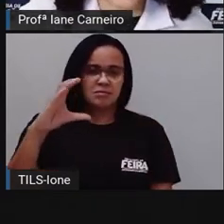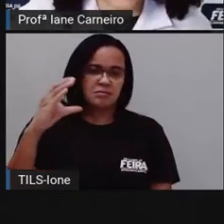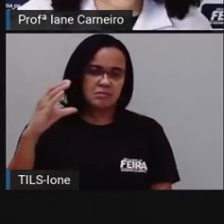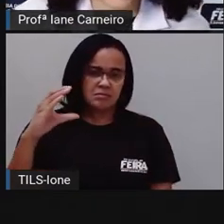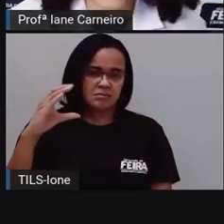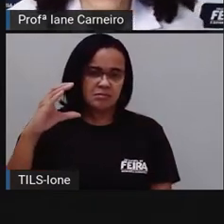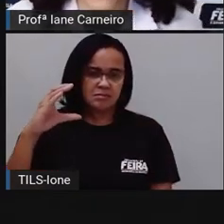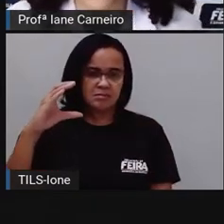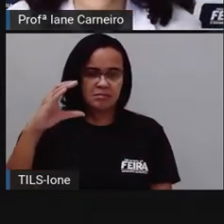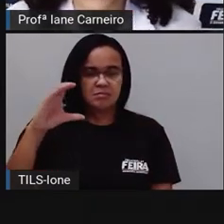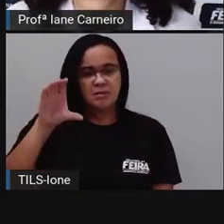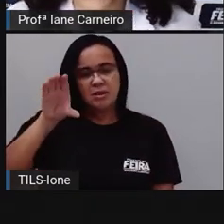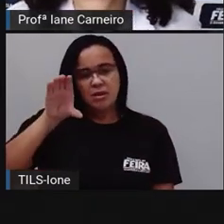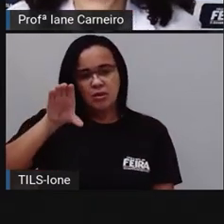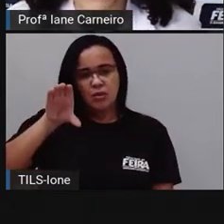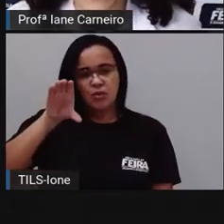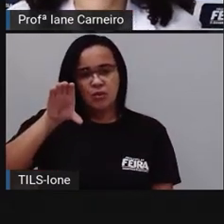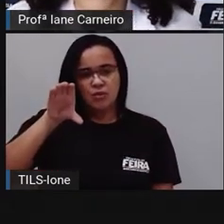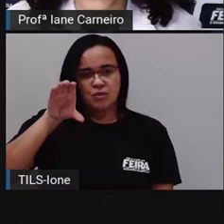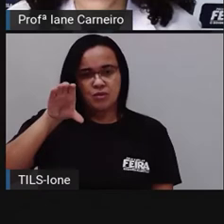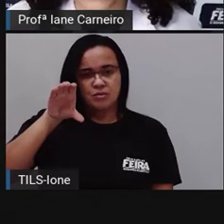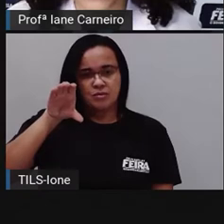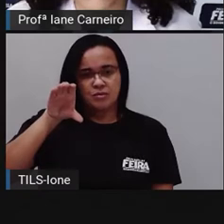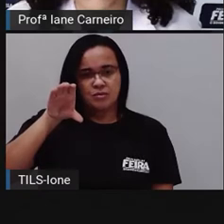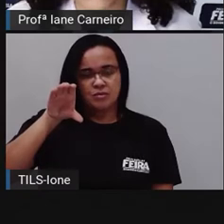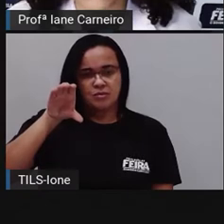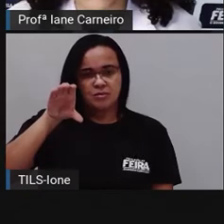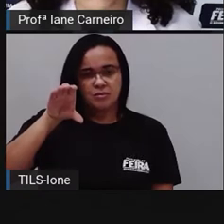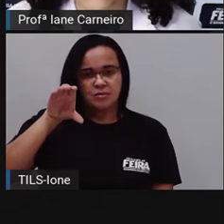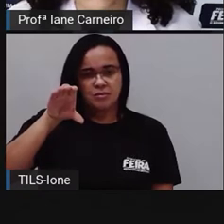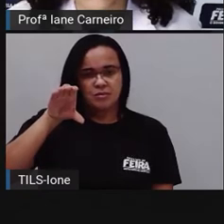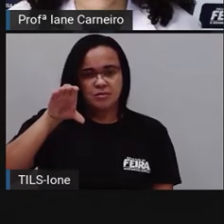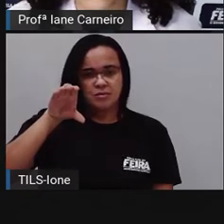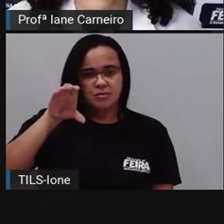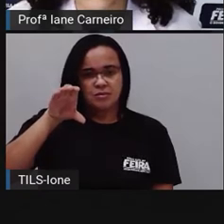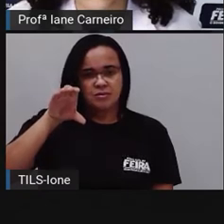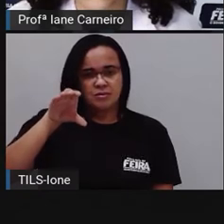Ó, vamos escrever cordeiro. Deixa para diminuir a imagem um pouquinho.